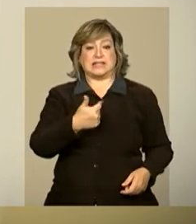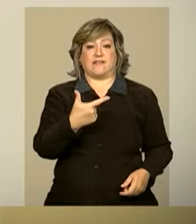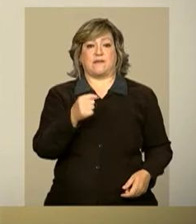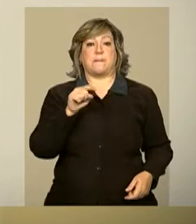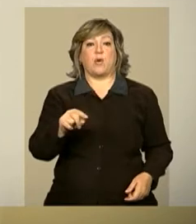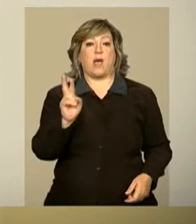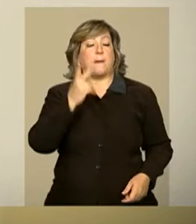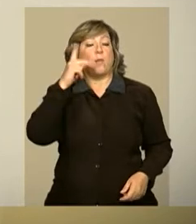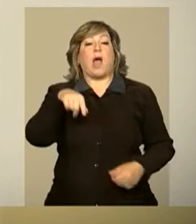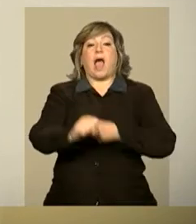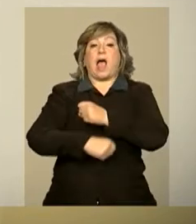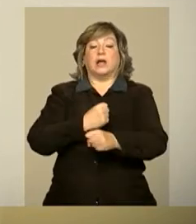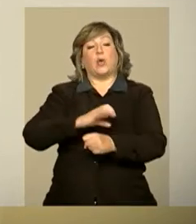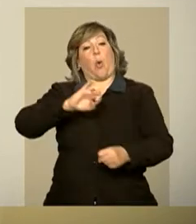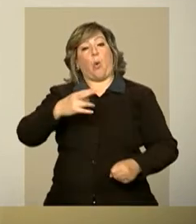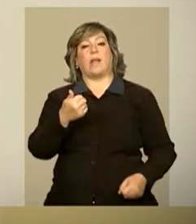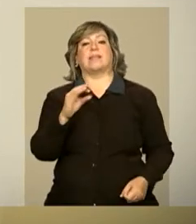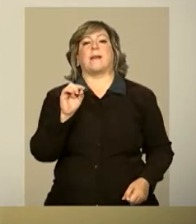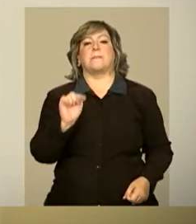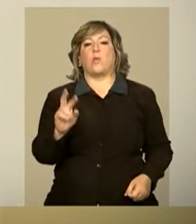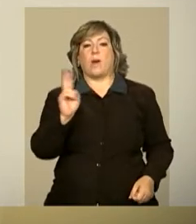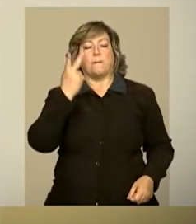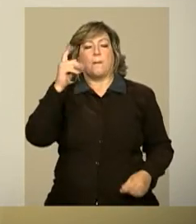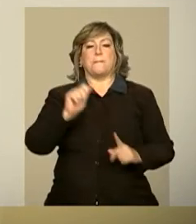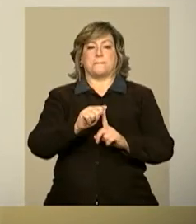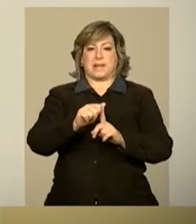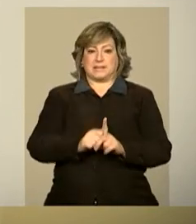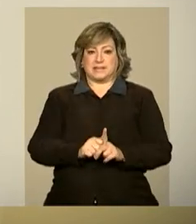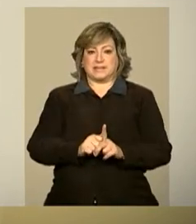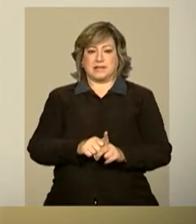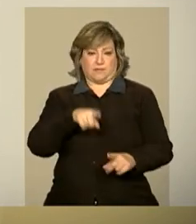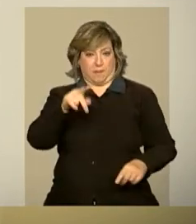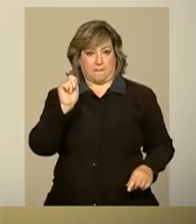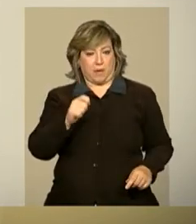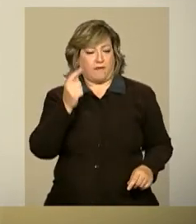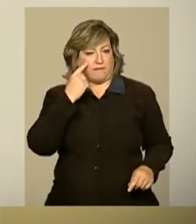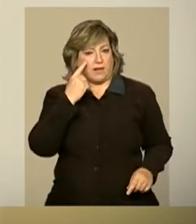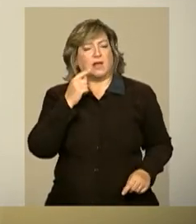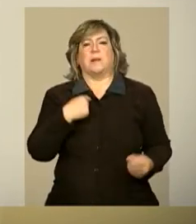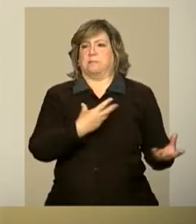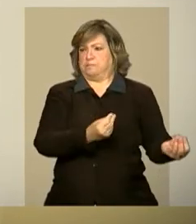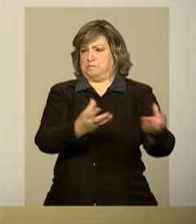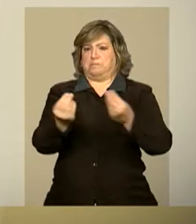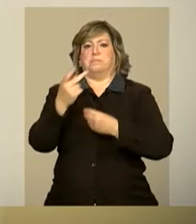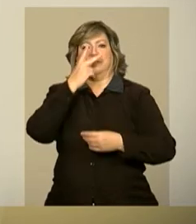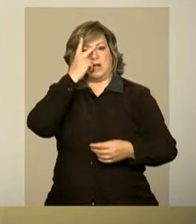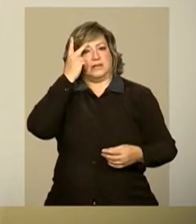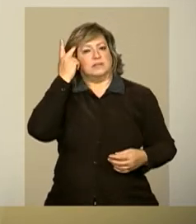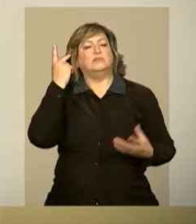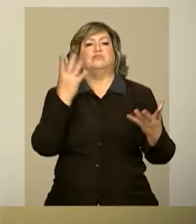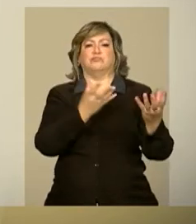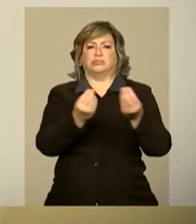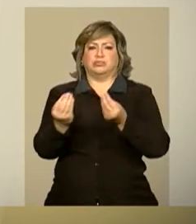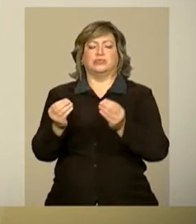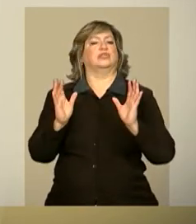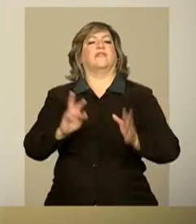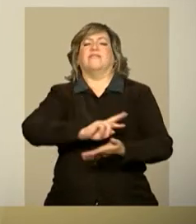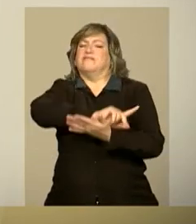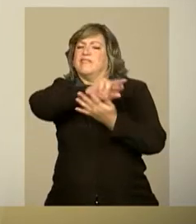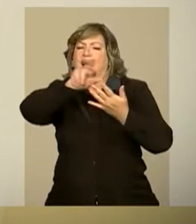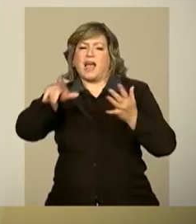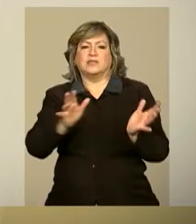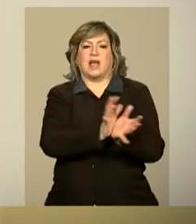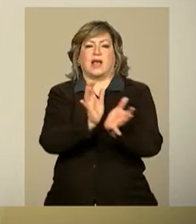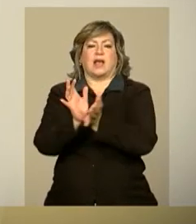reais por ano ou 10.000 reais por mês você pode ver Luciano que é muita gente de vários ramos de